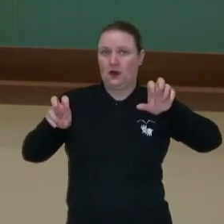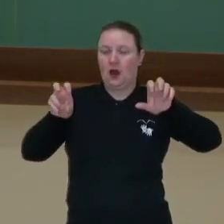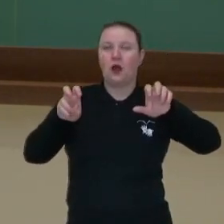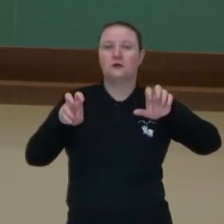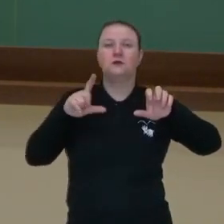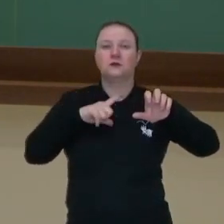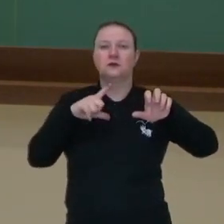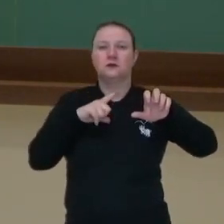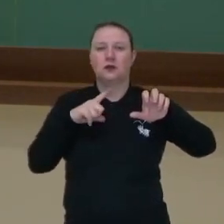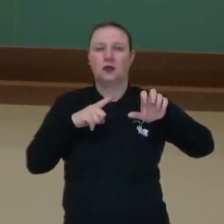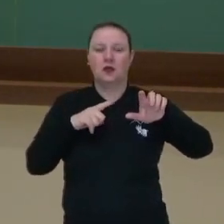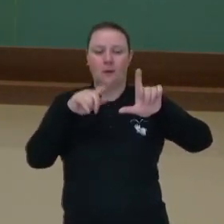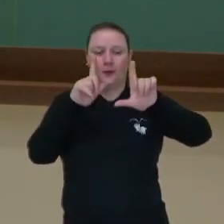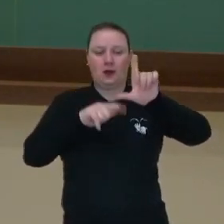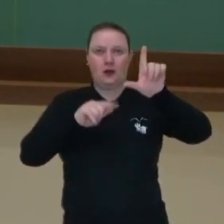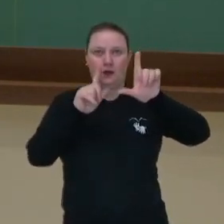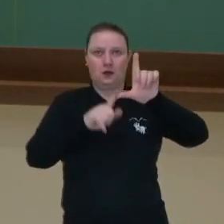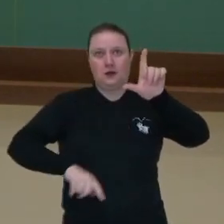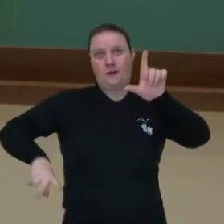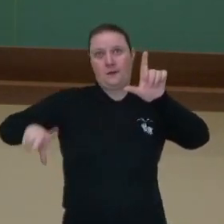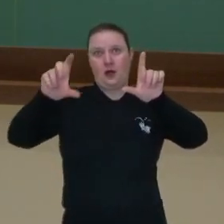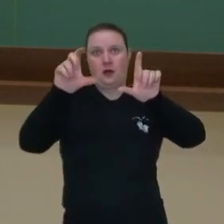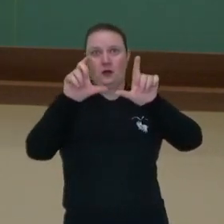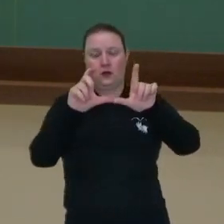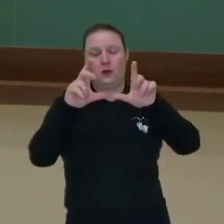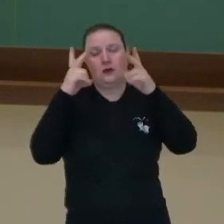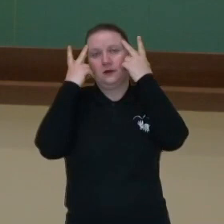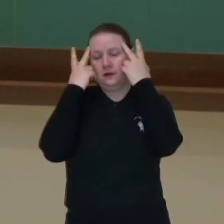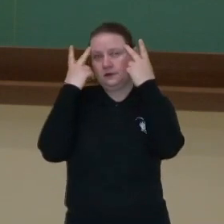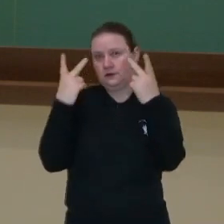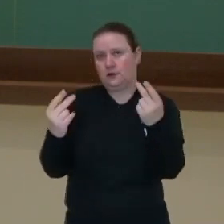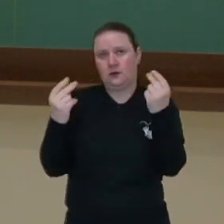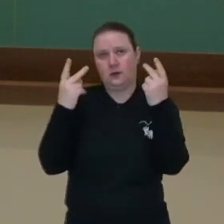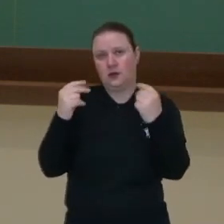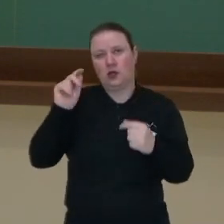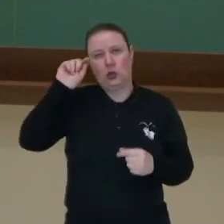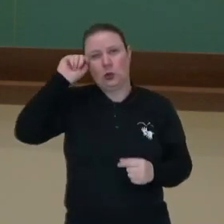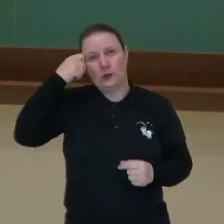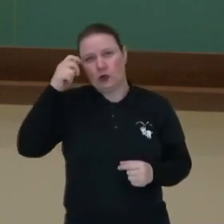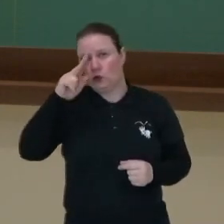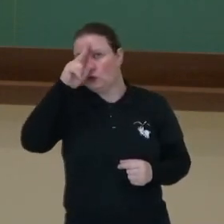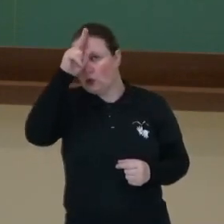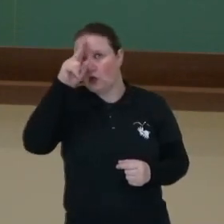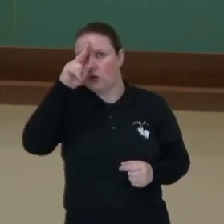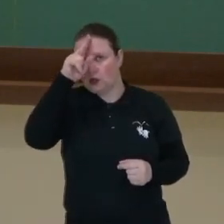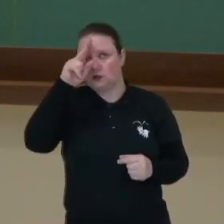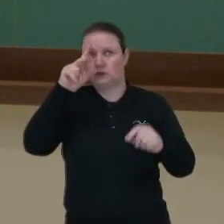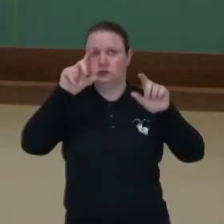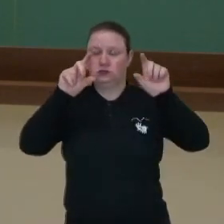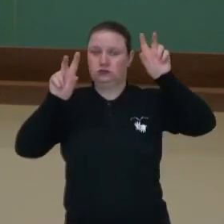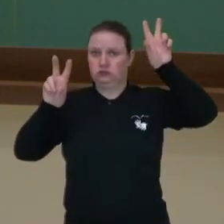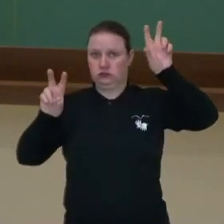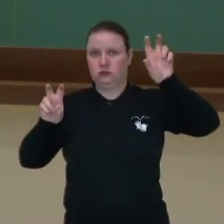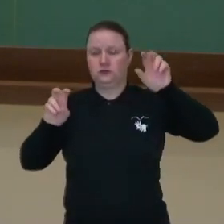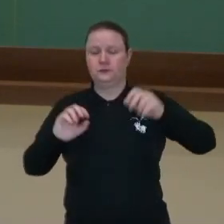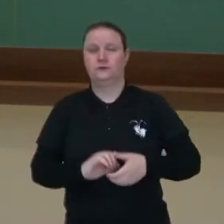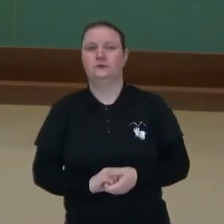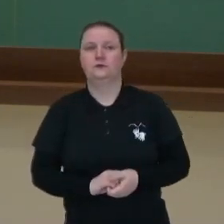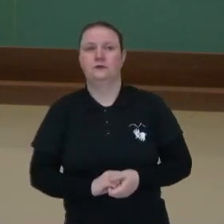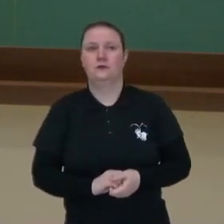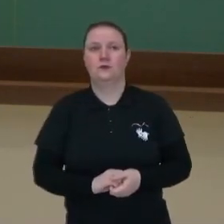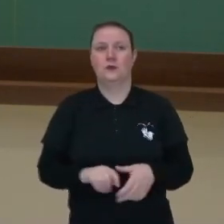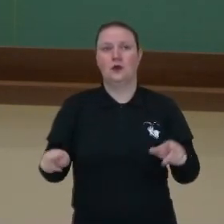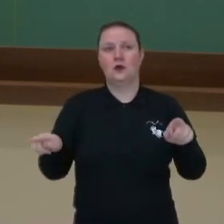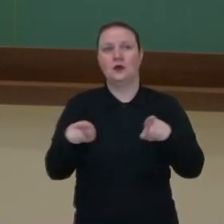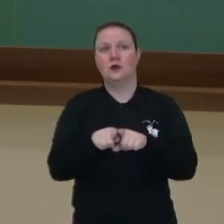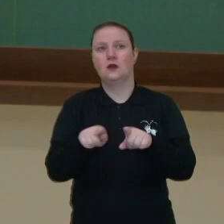vem numa fonte maior, geralmente em negrito, certo? Na sequência, então, nós temos aqui o